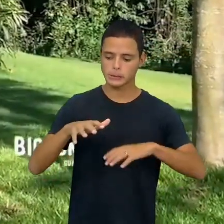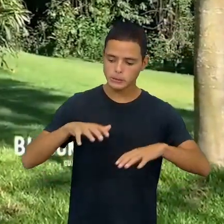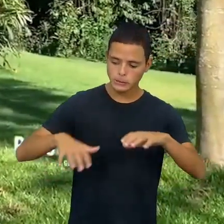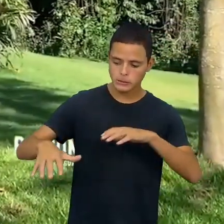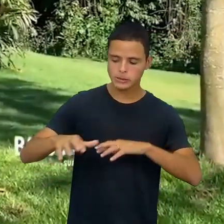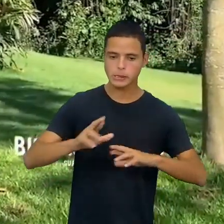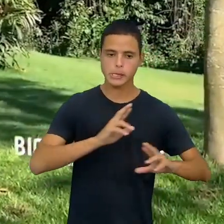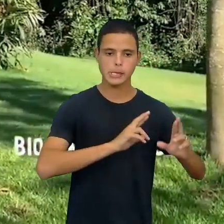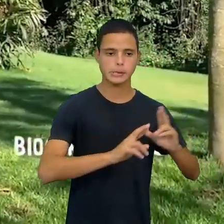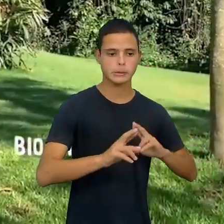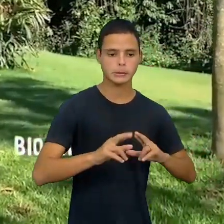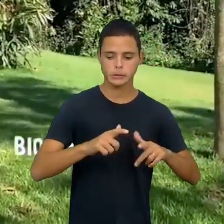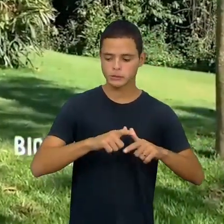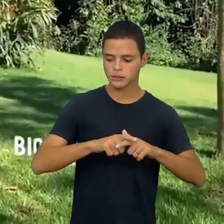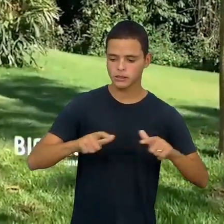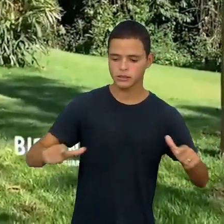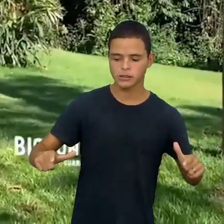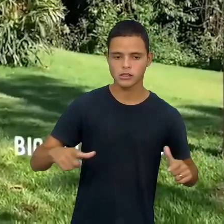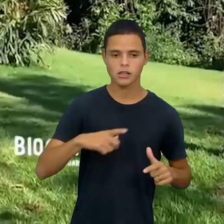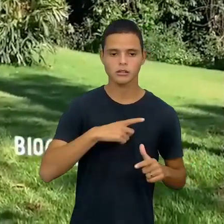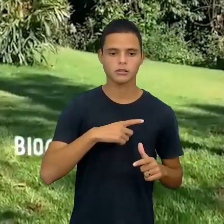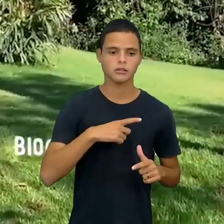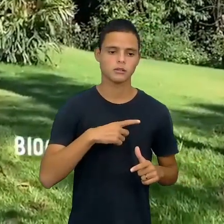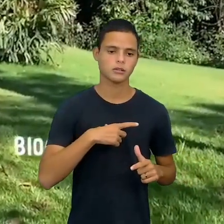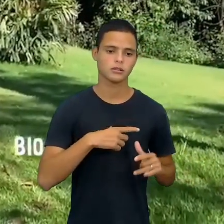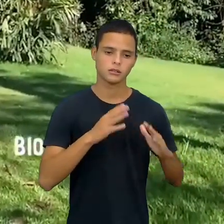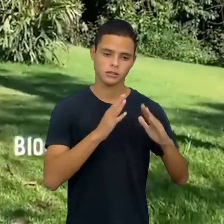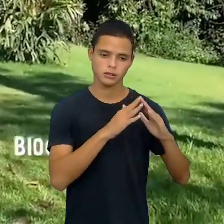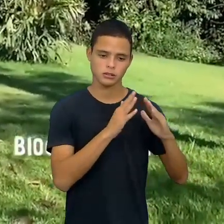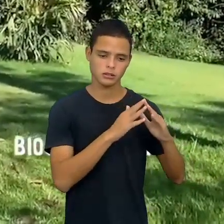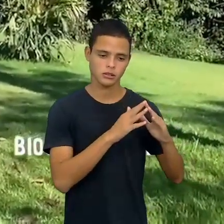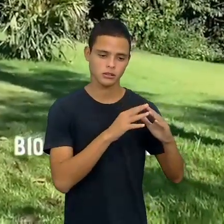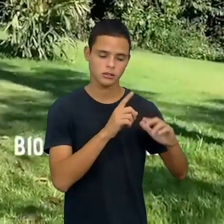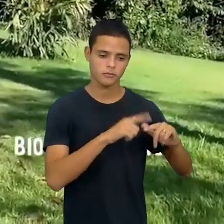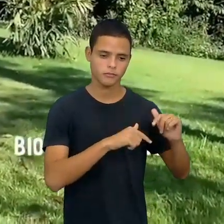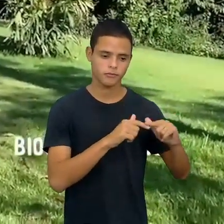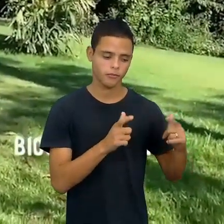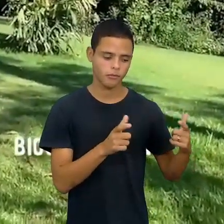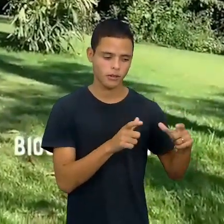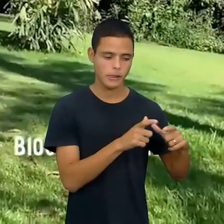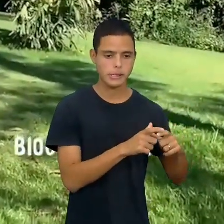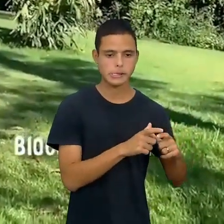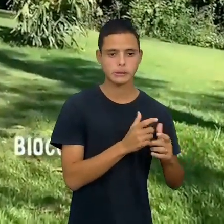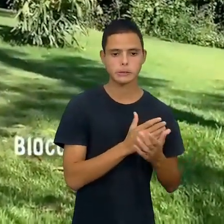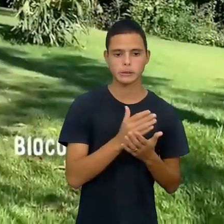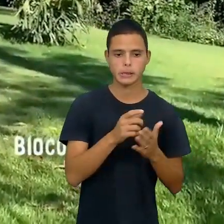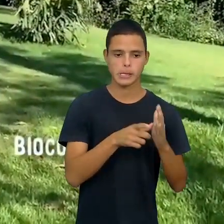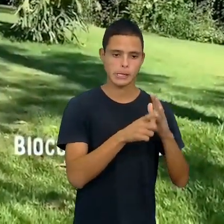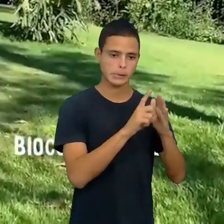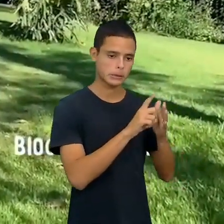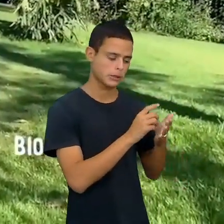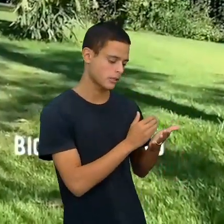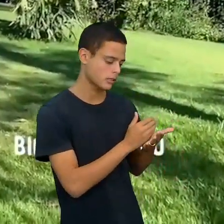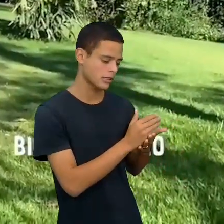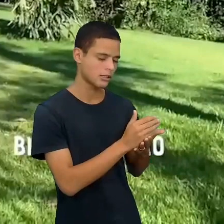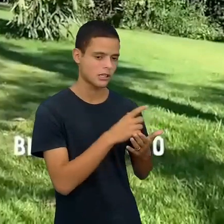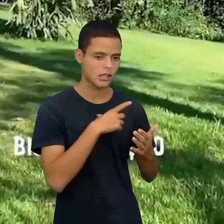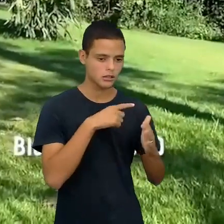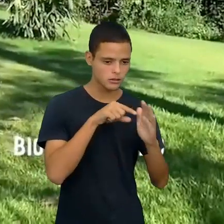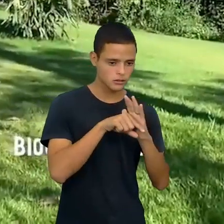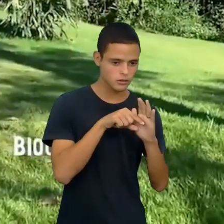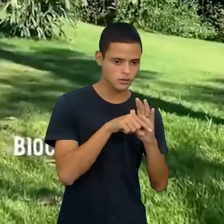ao sol. Nós trouxemos a nossa maquete, nós tínhamos uma maquete aqui e nesse terreno, antes de iniciar a construção, a gente fez um estudo